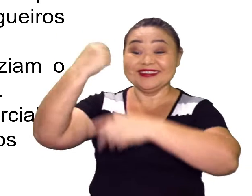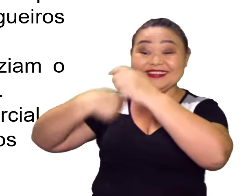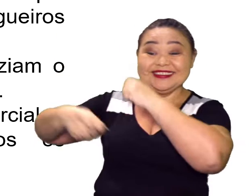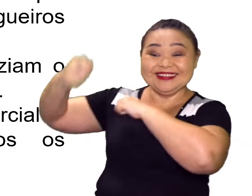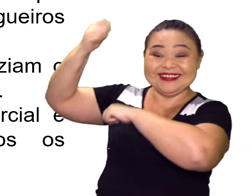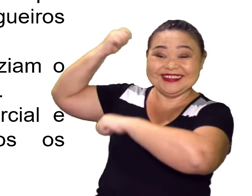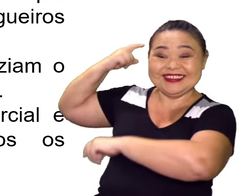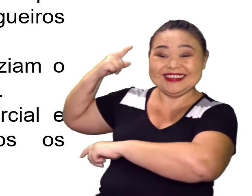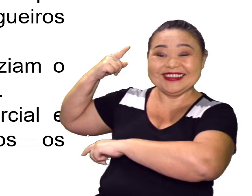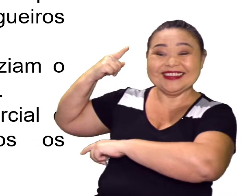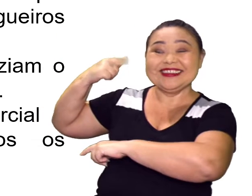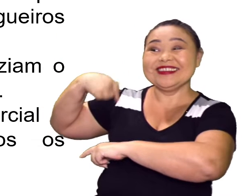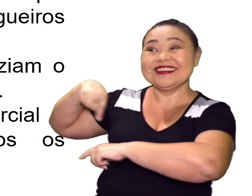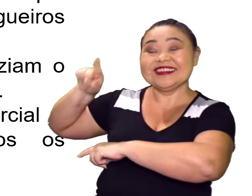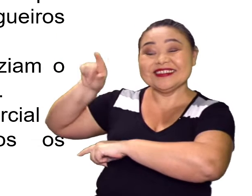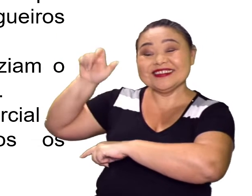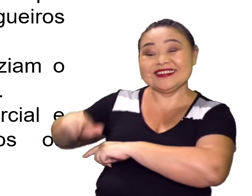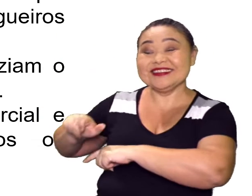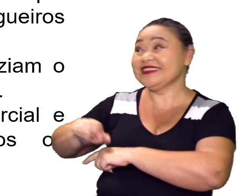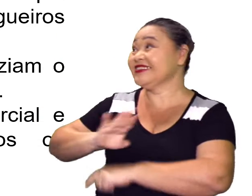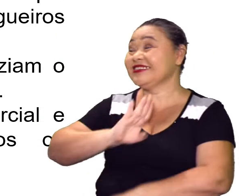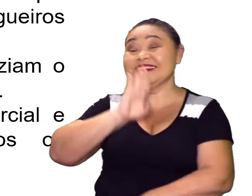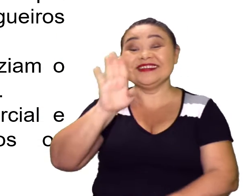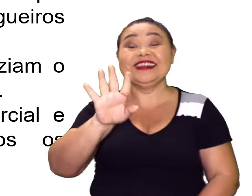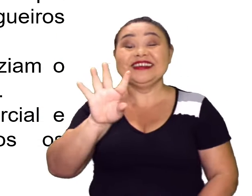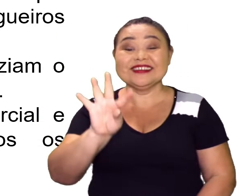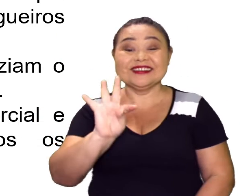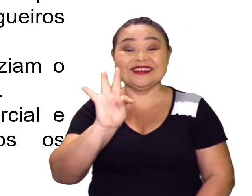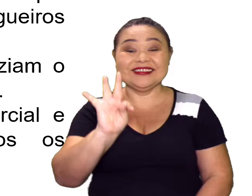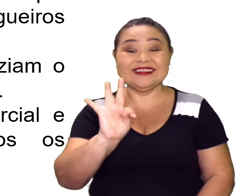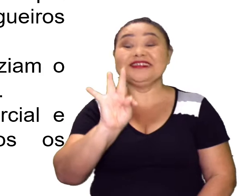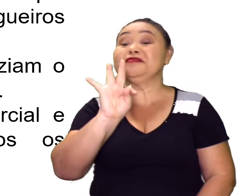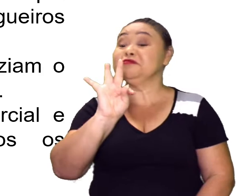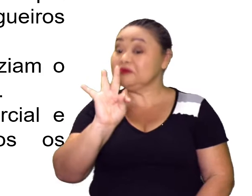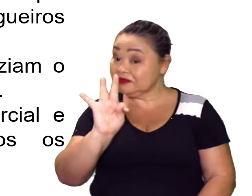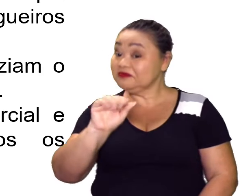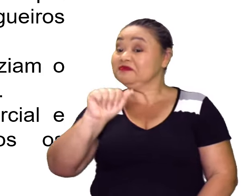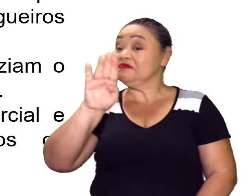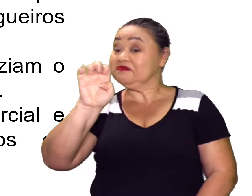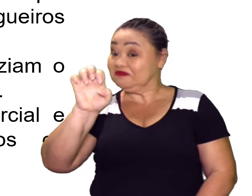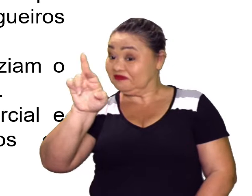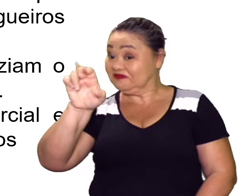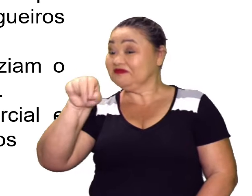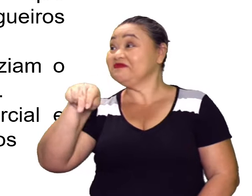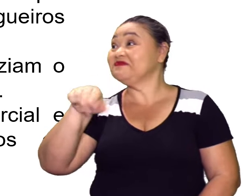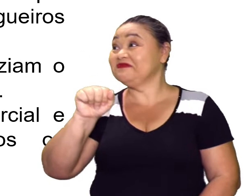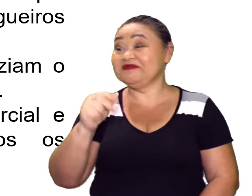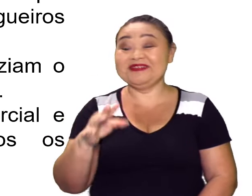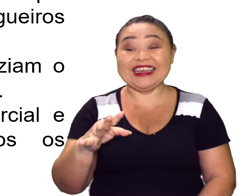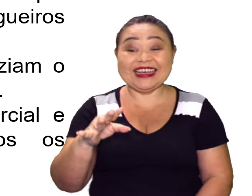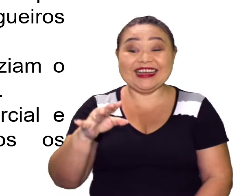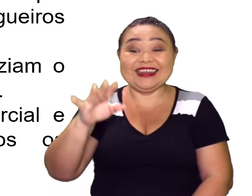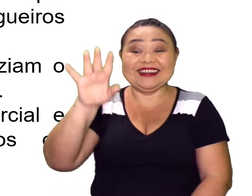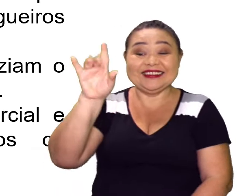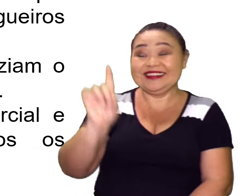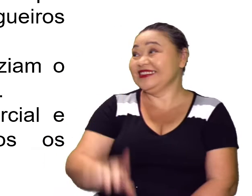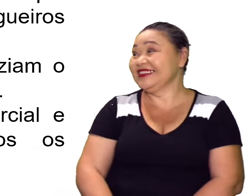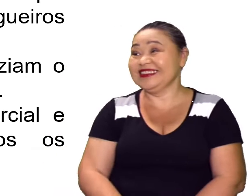querendo rir de mim, eu fui numa taberna. Eu ia comprar as coisas na taberna, Odelinda, e eu não quero ver você rindo